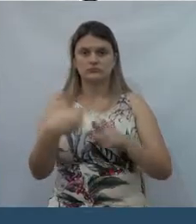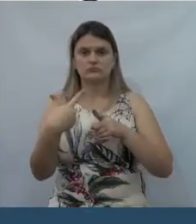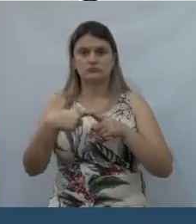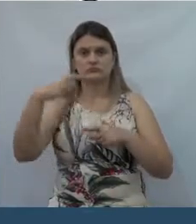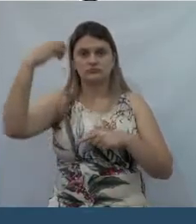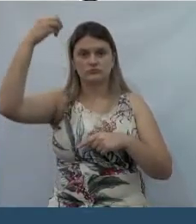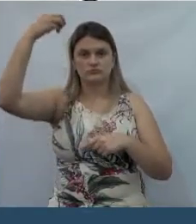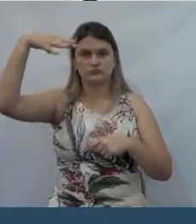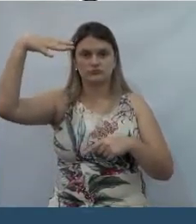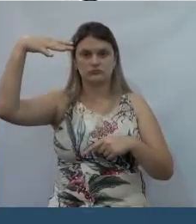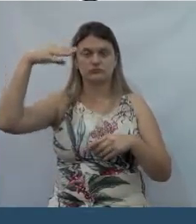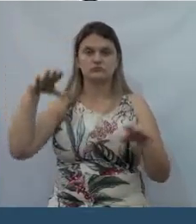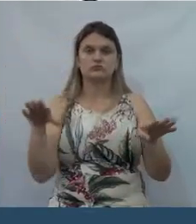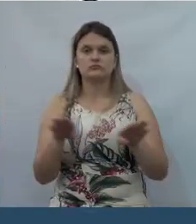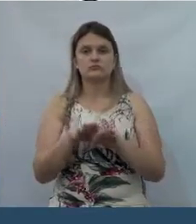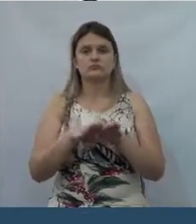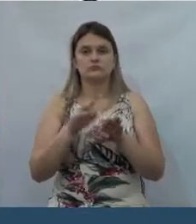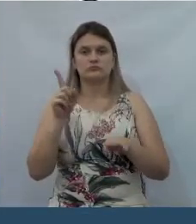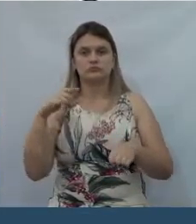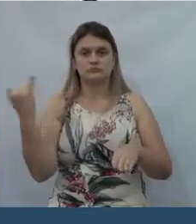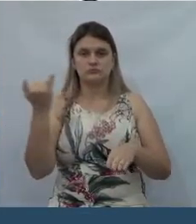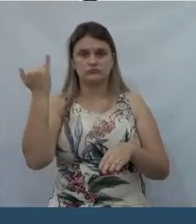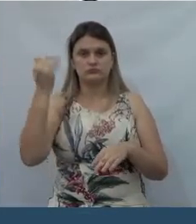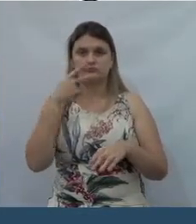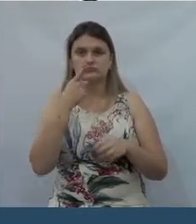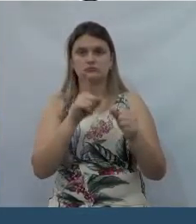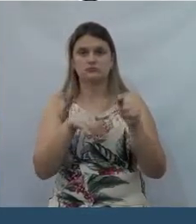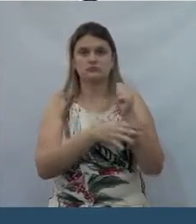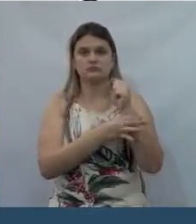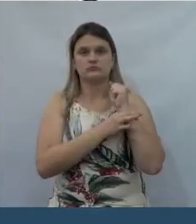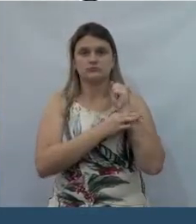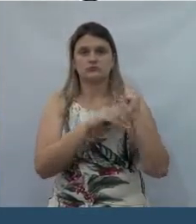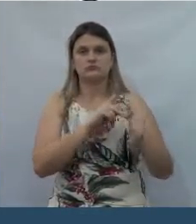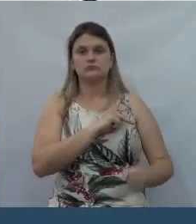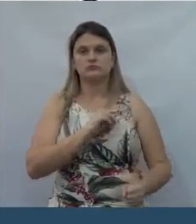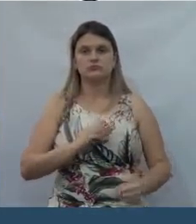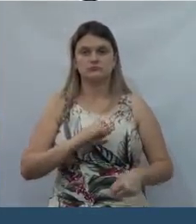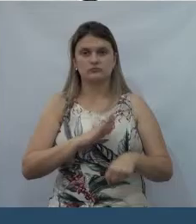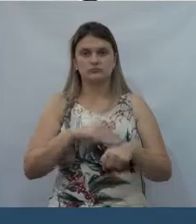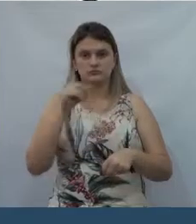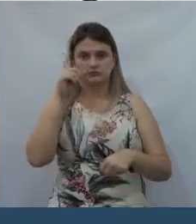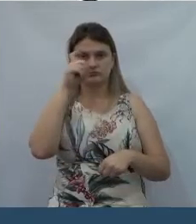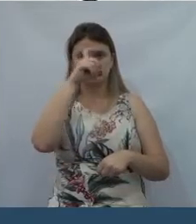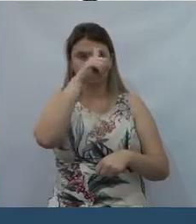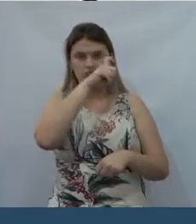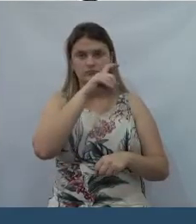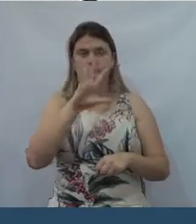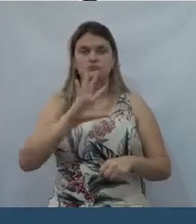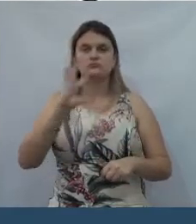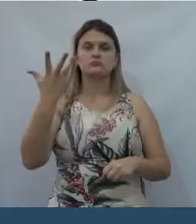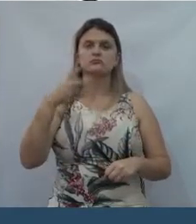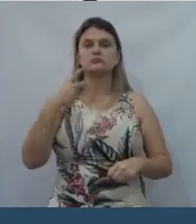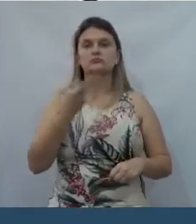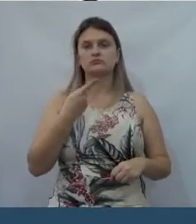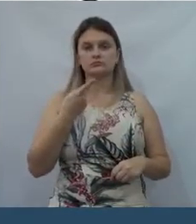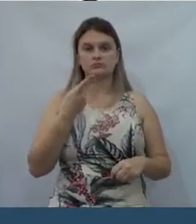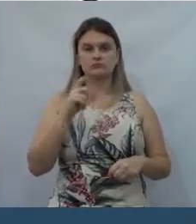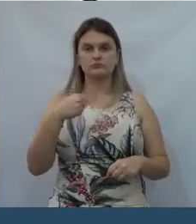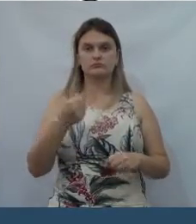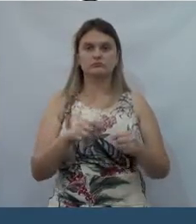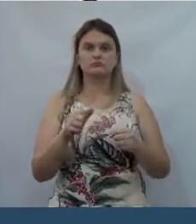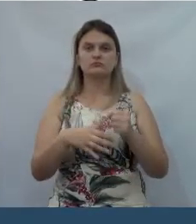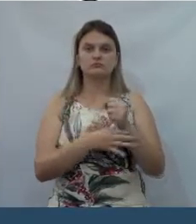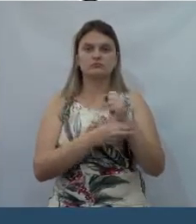iluminação, além da sua importância, é uma questão de segurança pública, né? Fica difícil você falar de